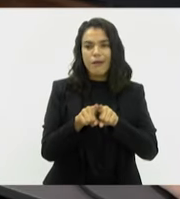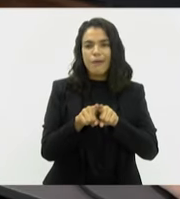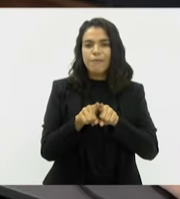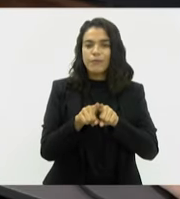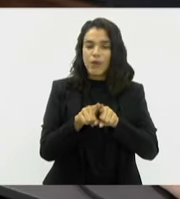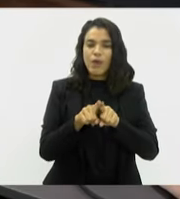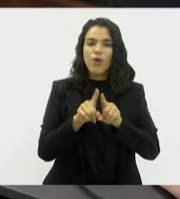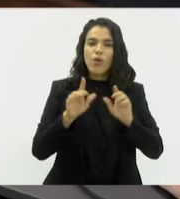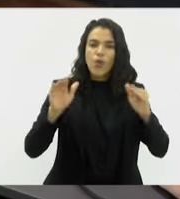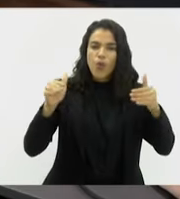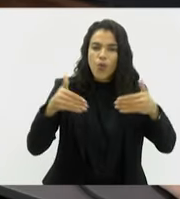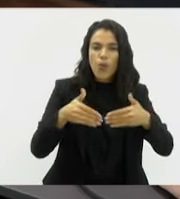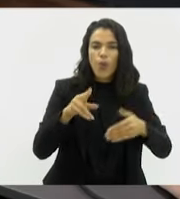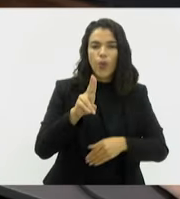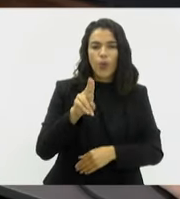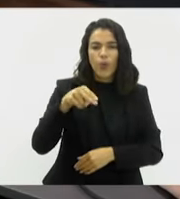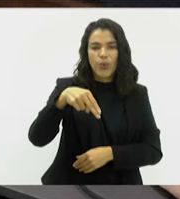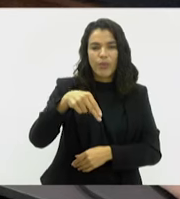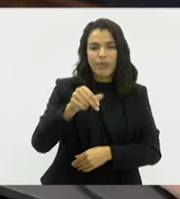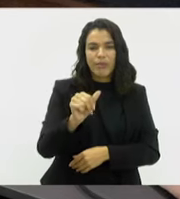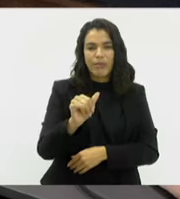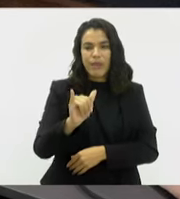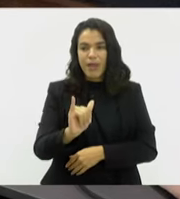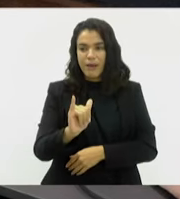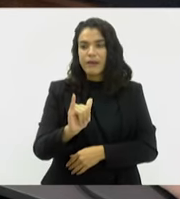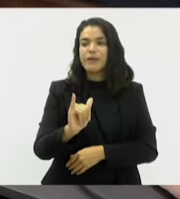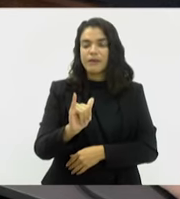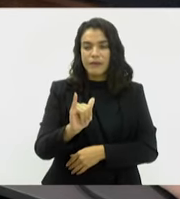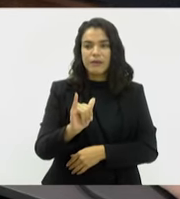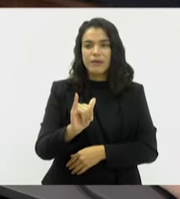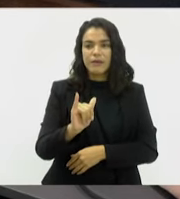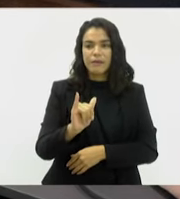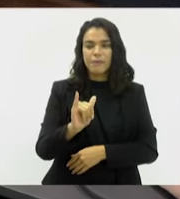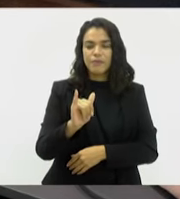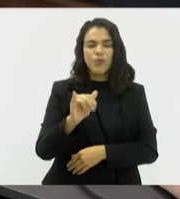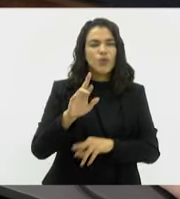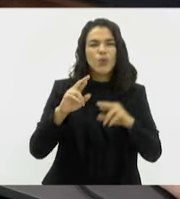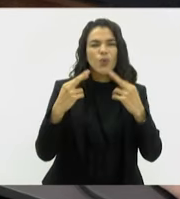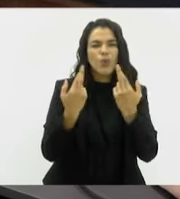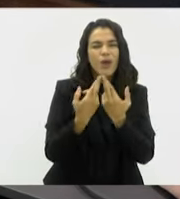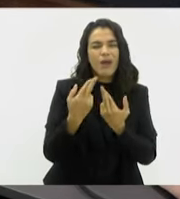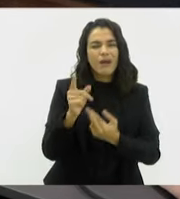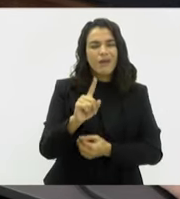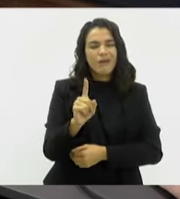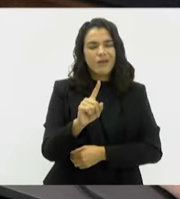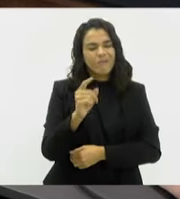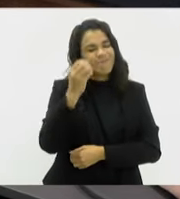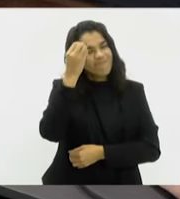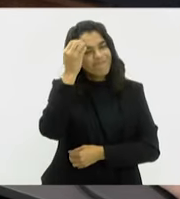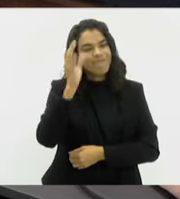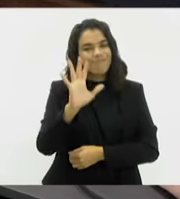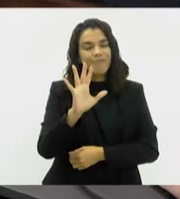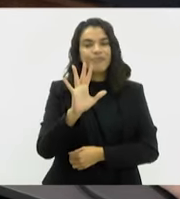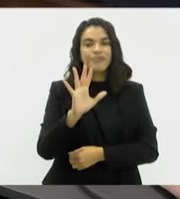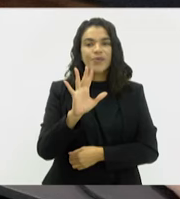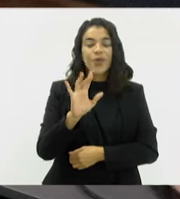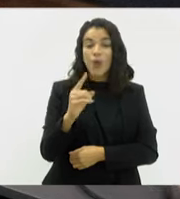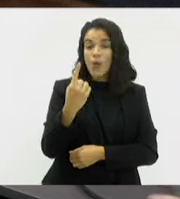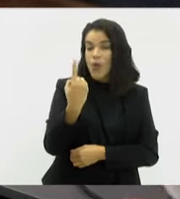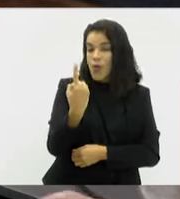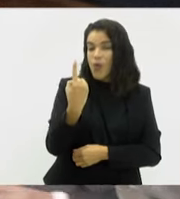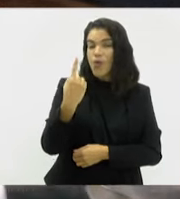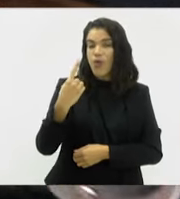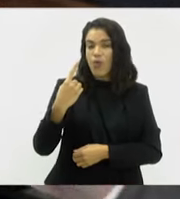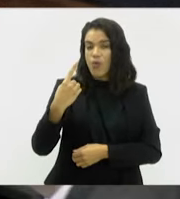desses encontros da UNALI, e foi no Maranhão, se não me falha a memória, uma das questões que